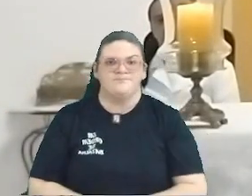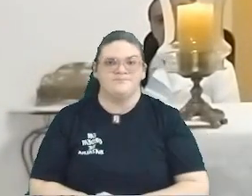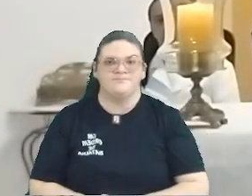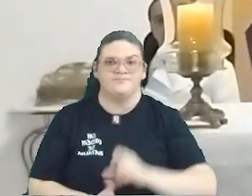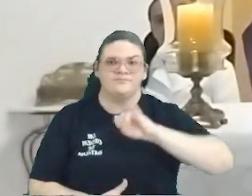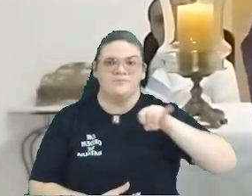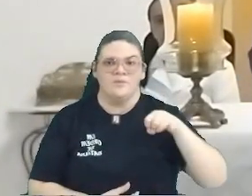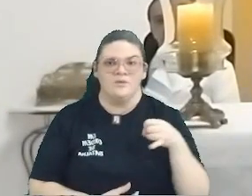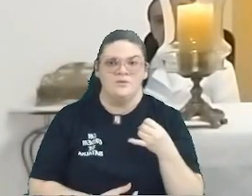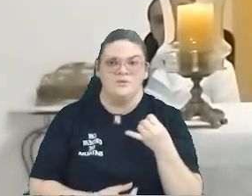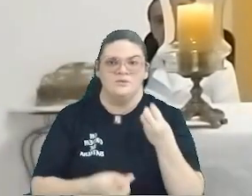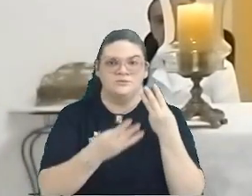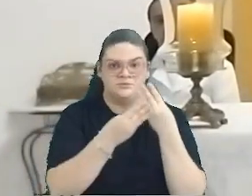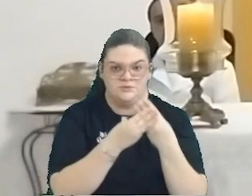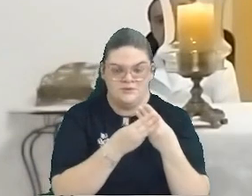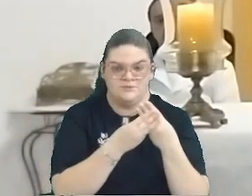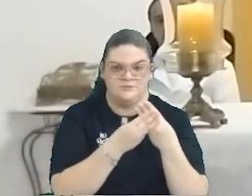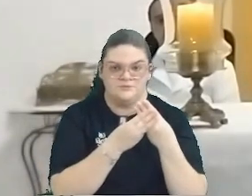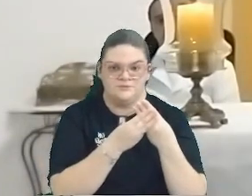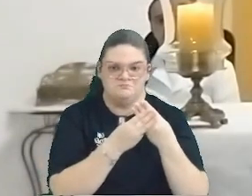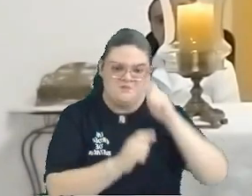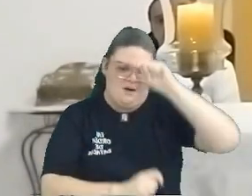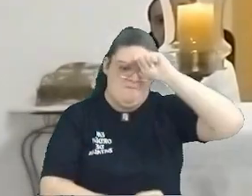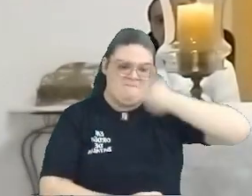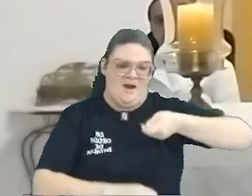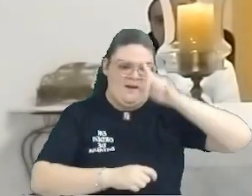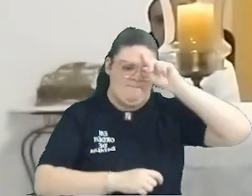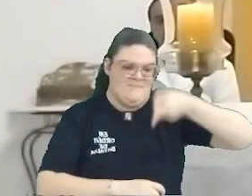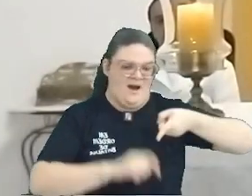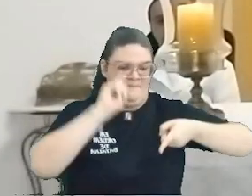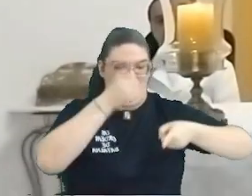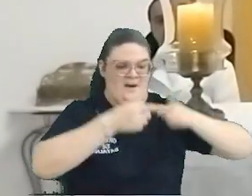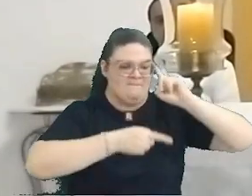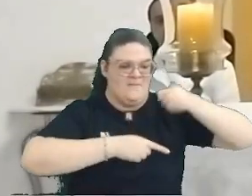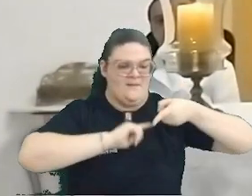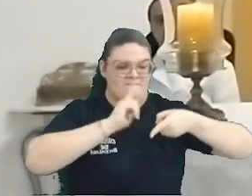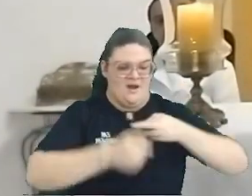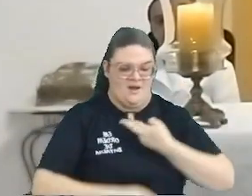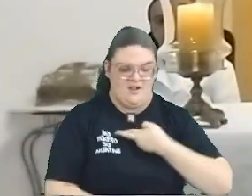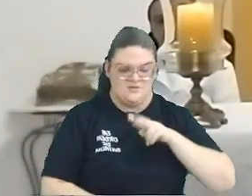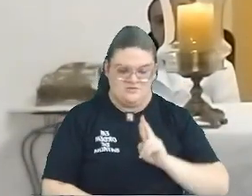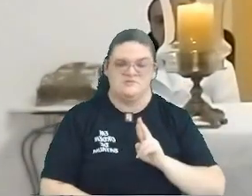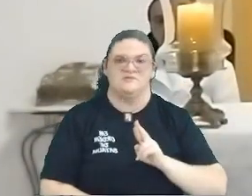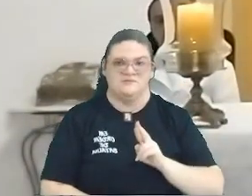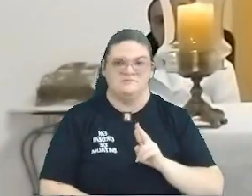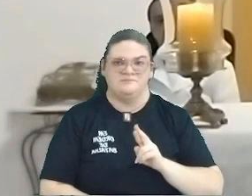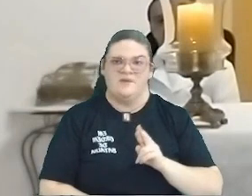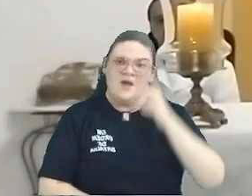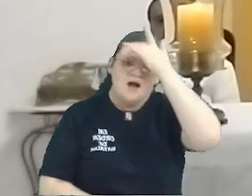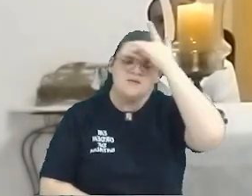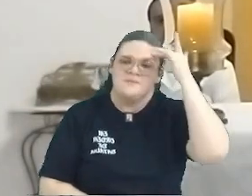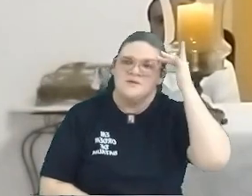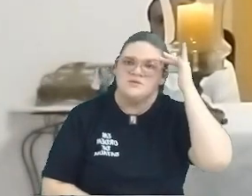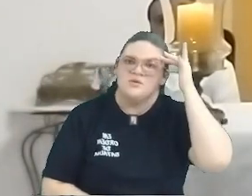autoridades religiosas, que eram aqueles e aquelas pessoas que deveriam